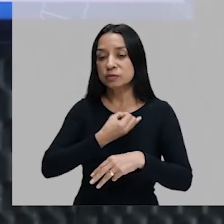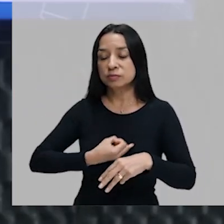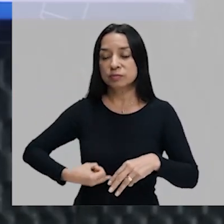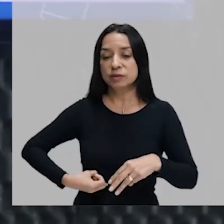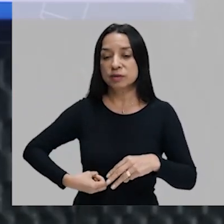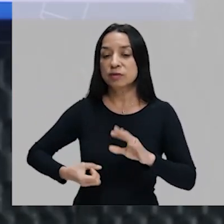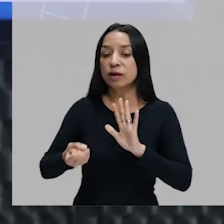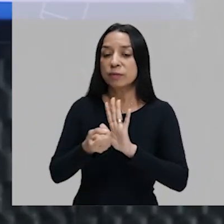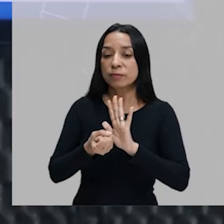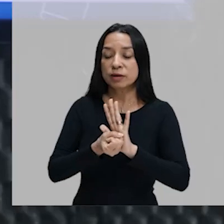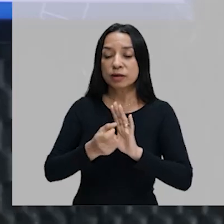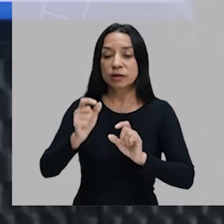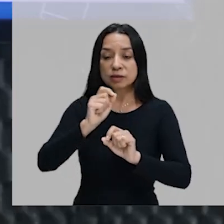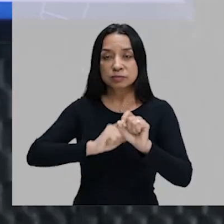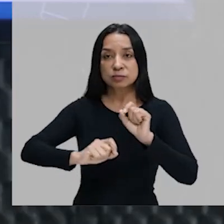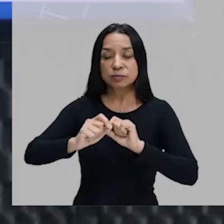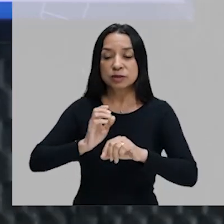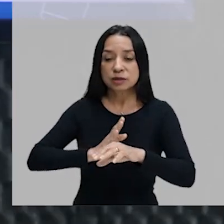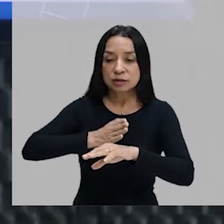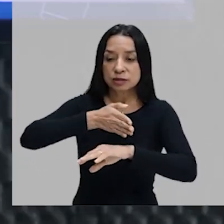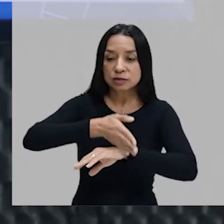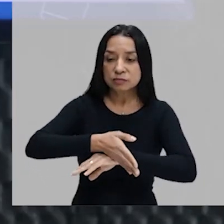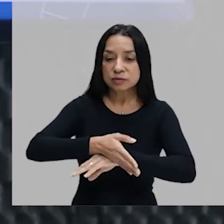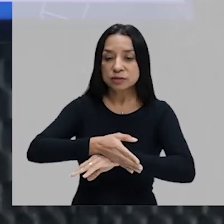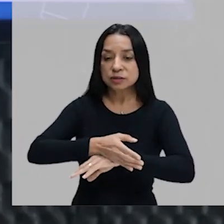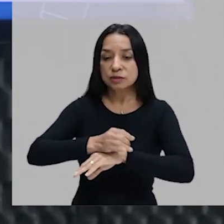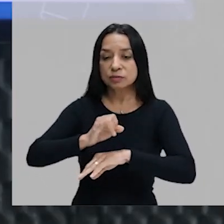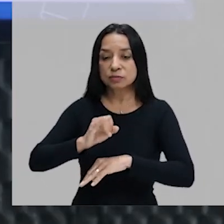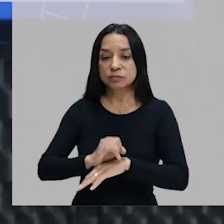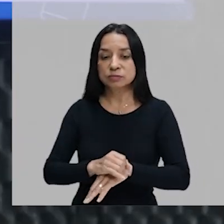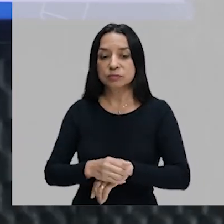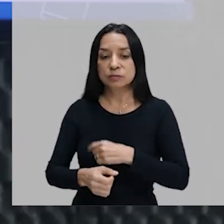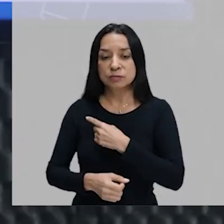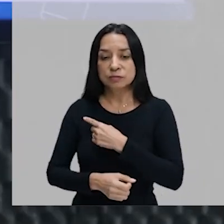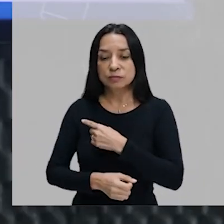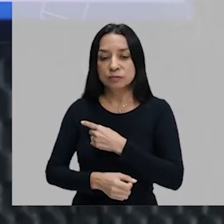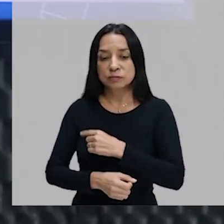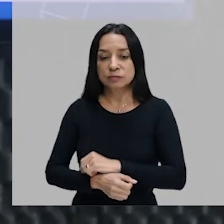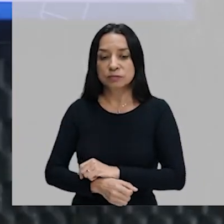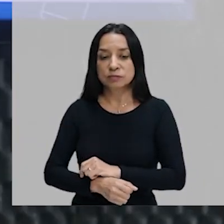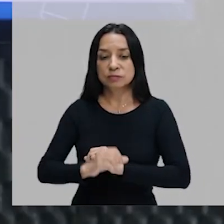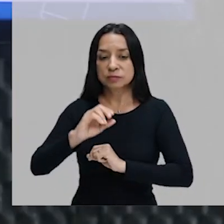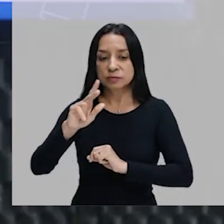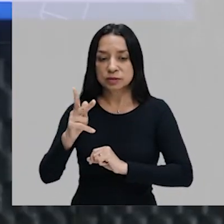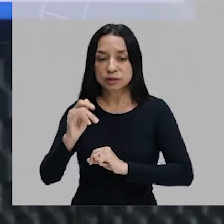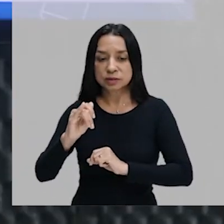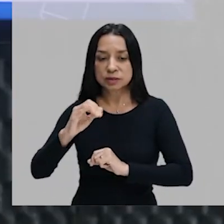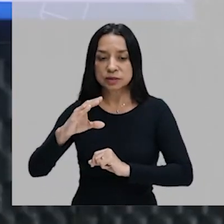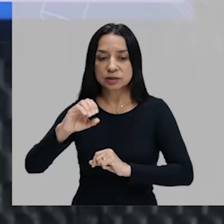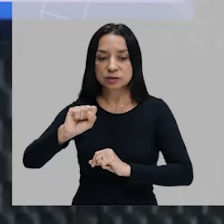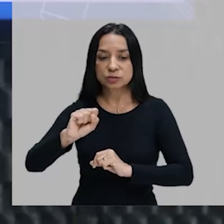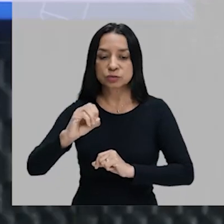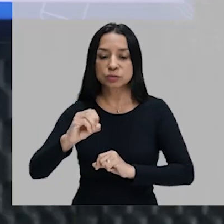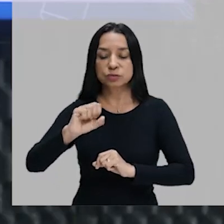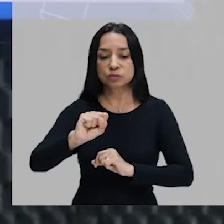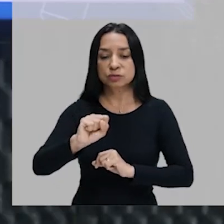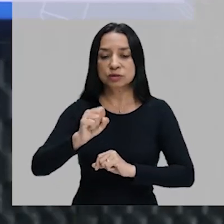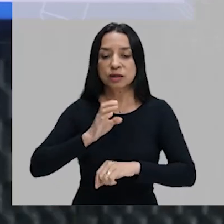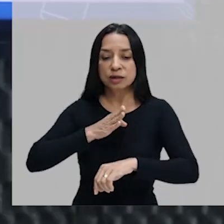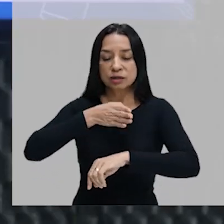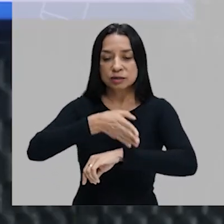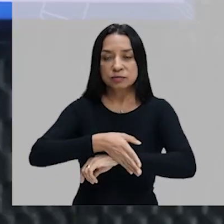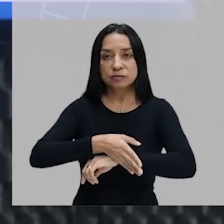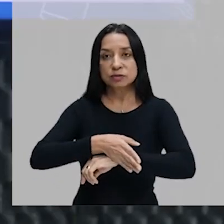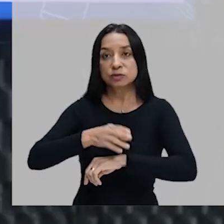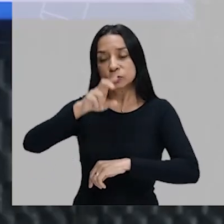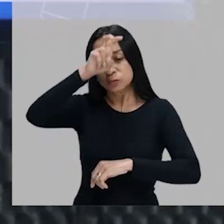Ixos. Os povos Ixos, que vão vir do norte, eles acabam invadindo o Egito pelo norte no